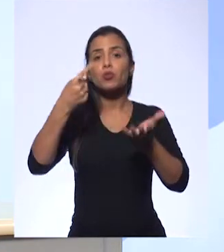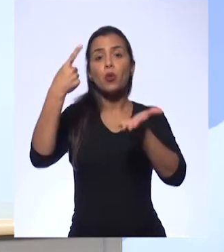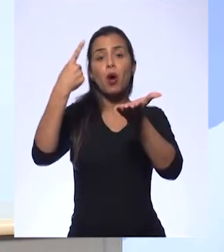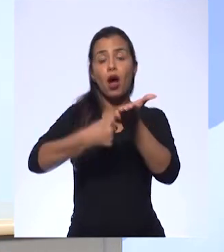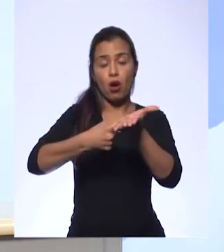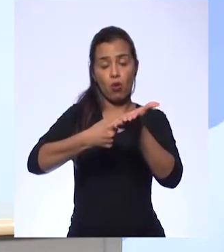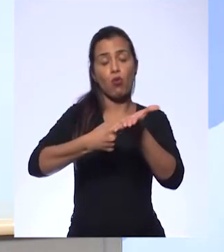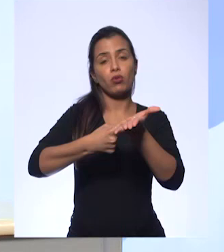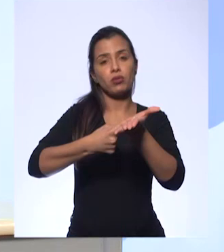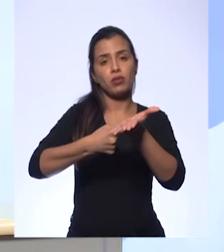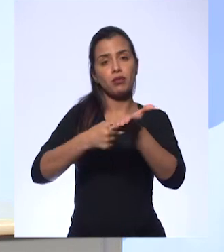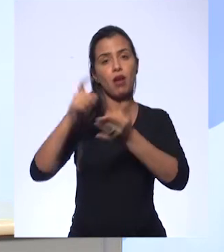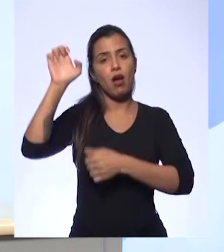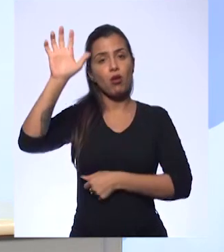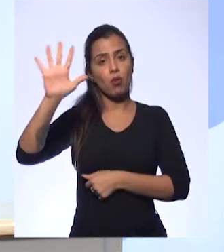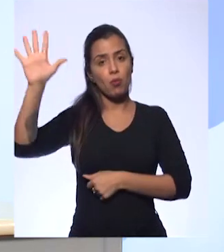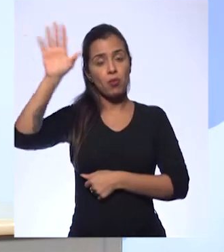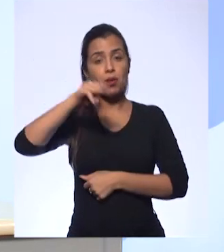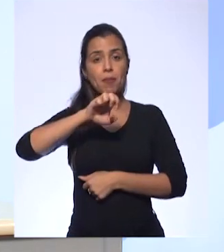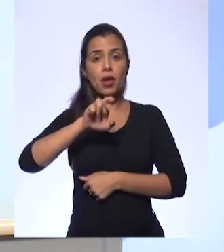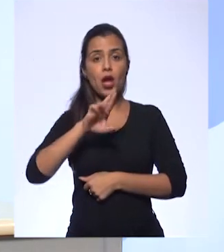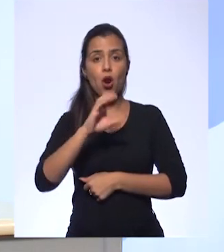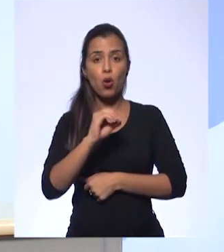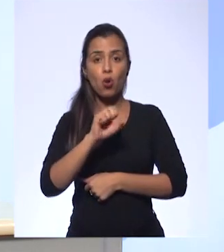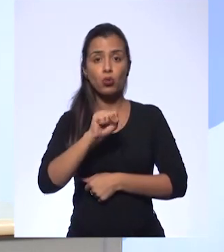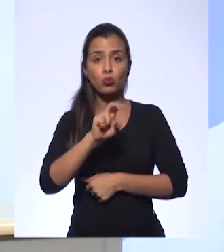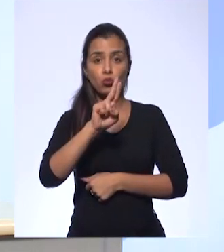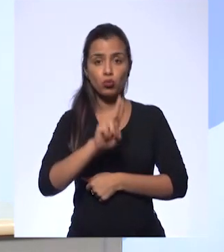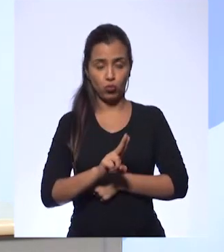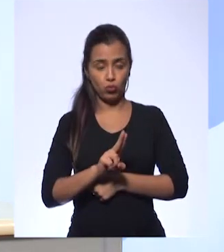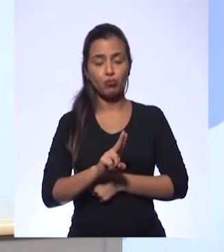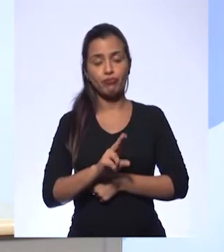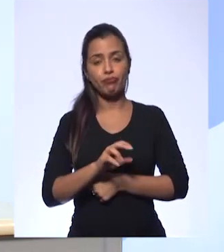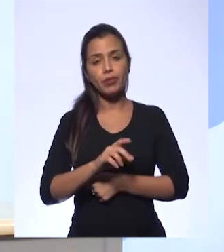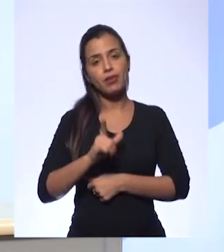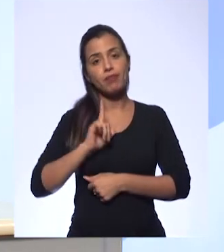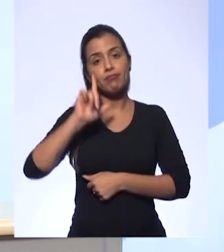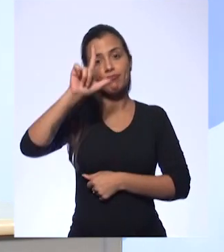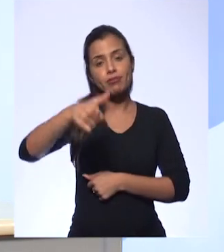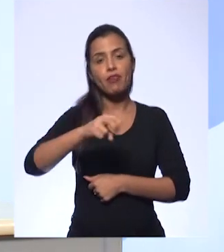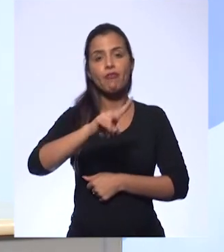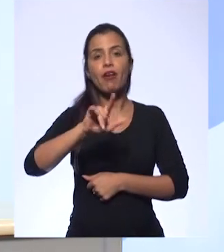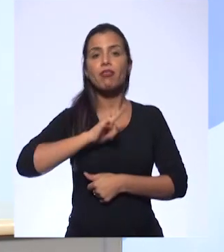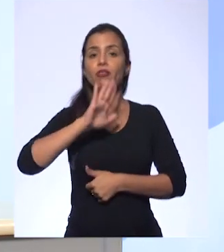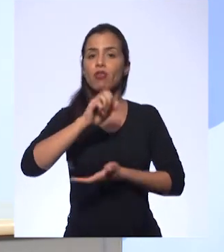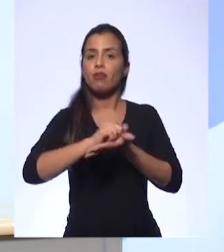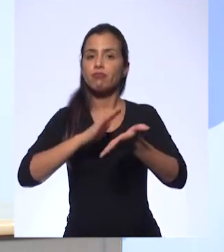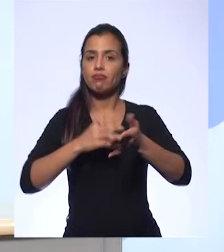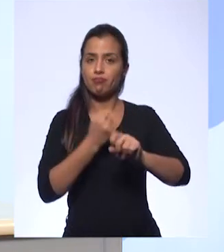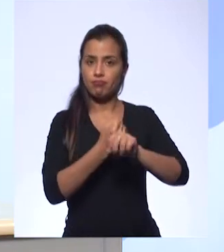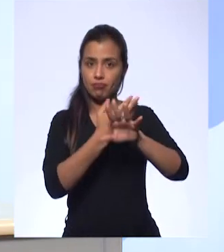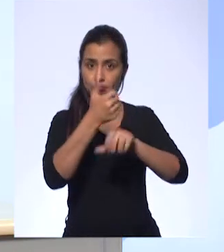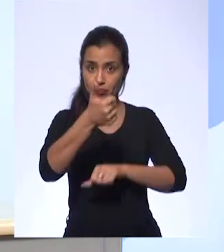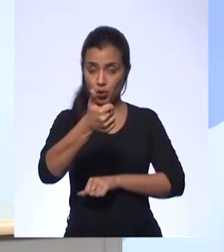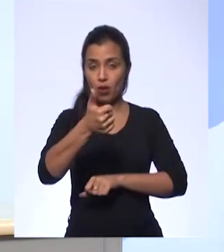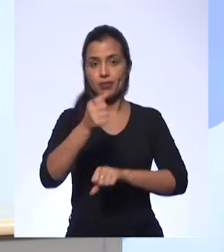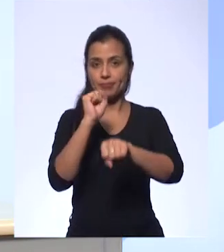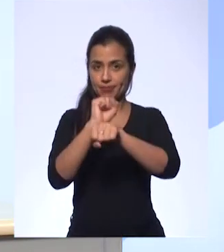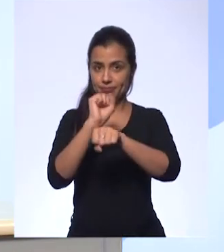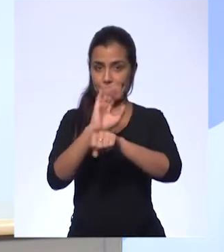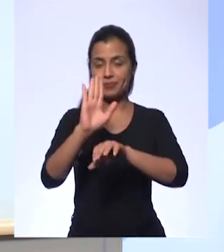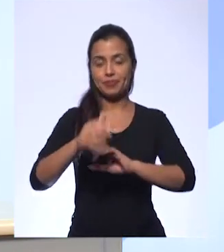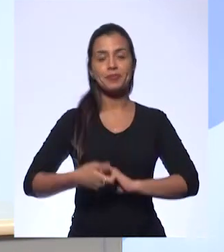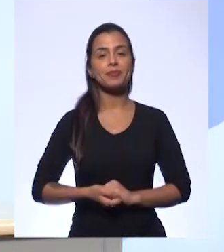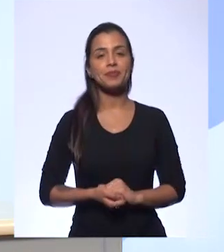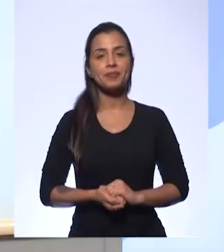e União Europeia, e fiquem ligados porque na sequência a gente já tem a nossa primeira interação via chat. Já já a gente volta.